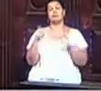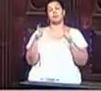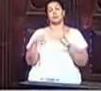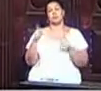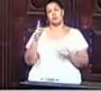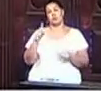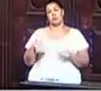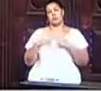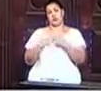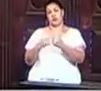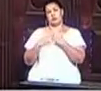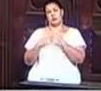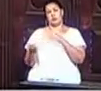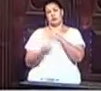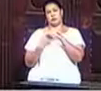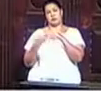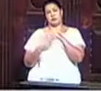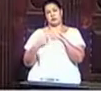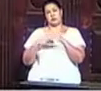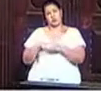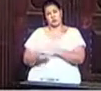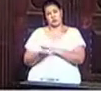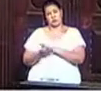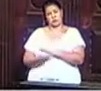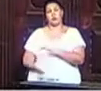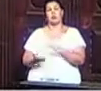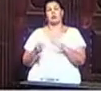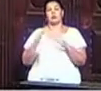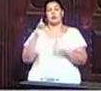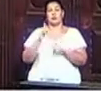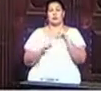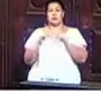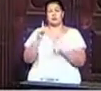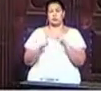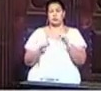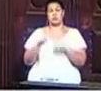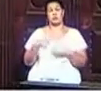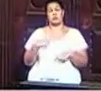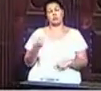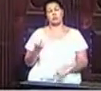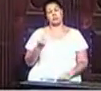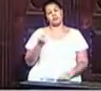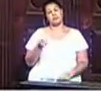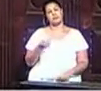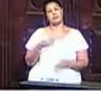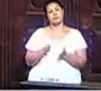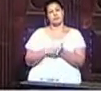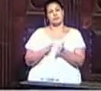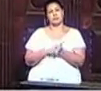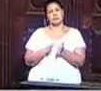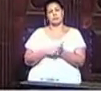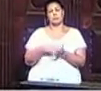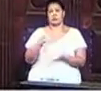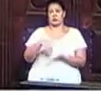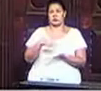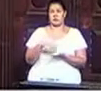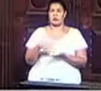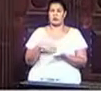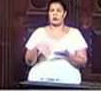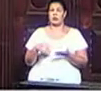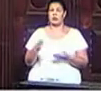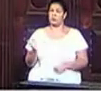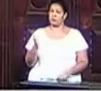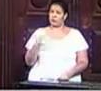enterrou, que engavetou essa licitação. E eu vou cobrar na Comissão de Transportes que o secretário venha aqui e também